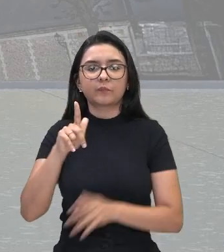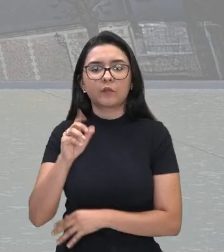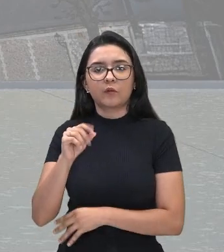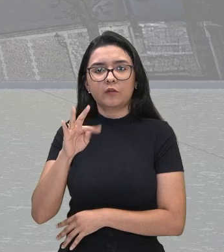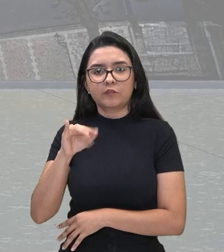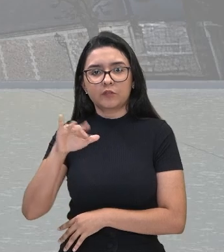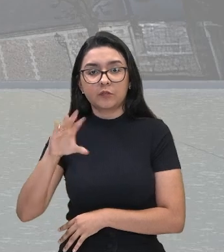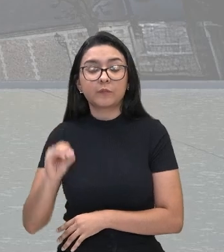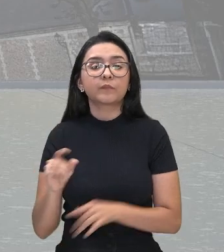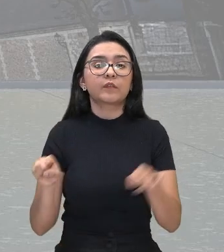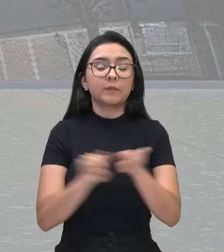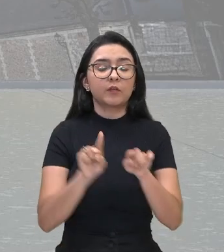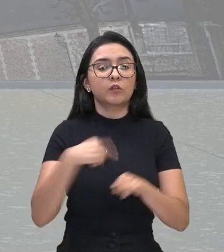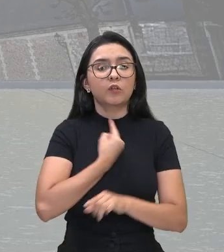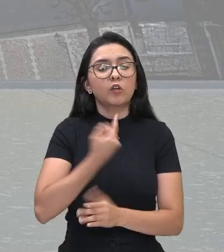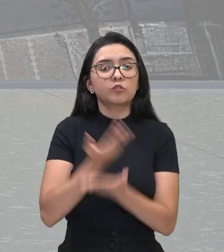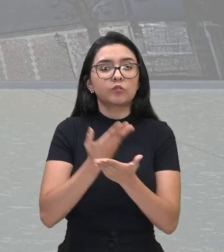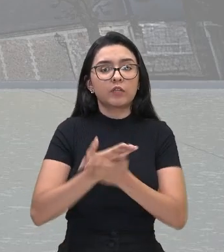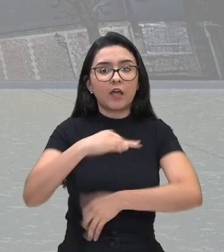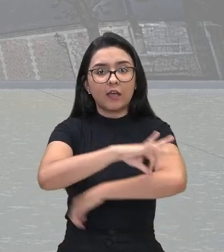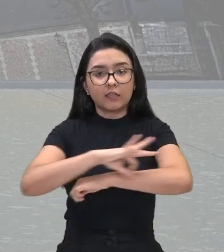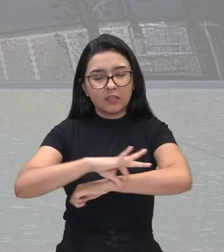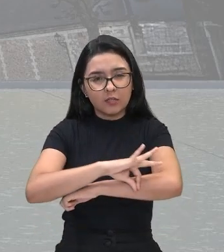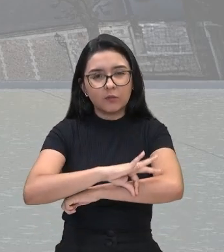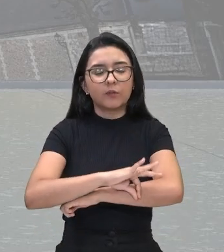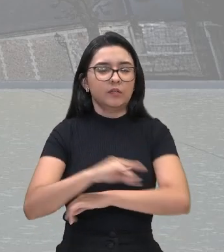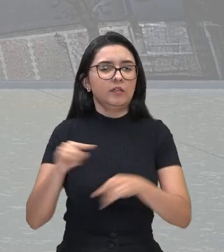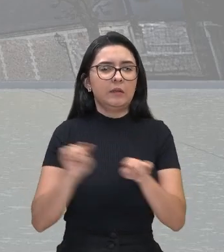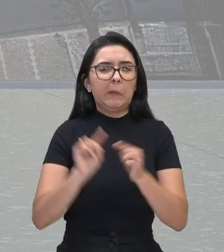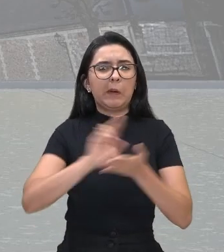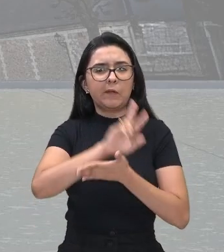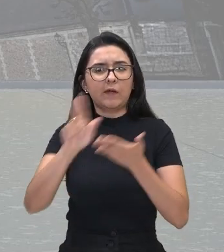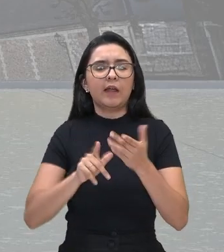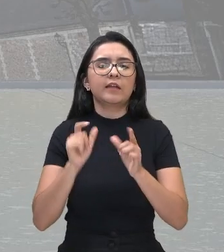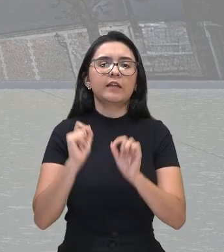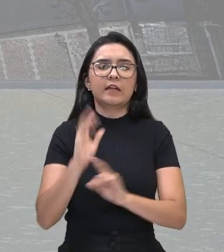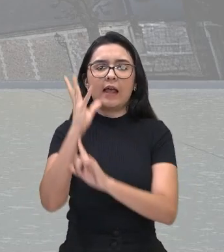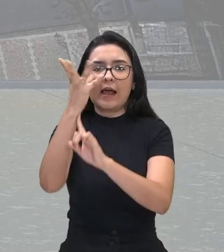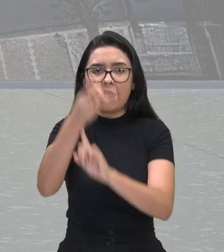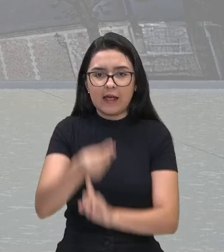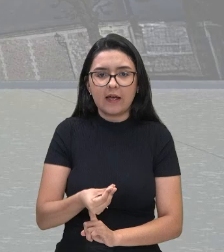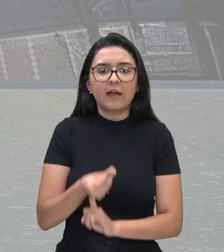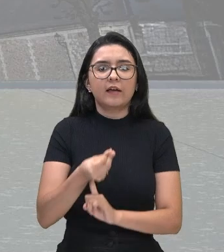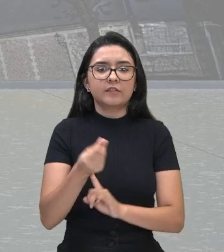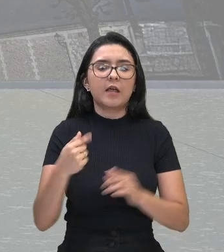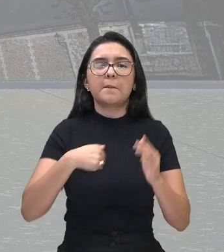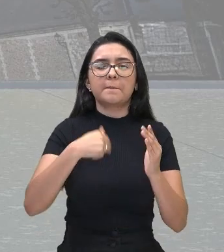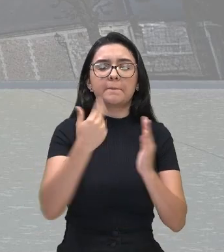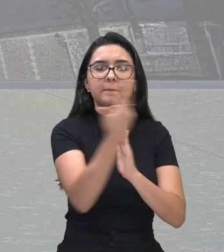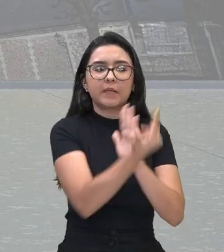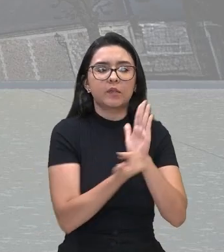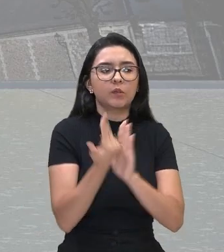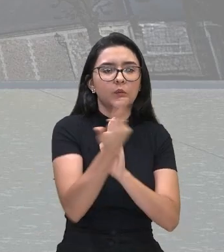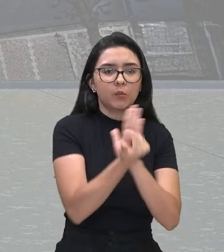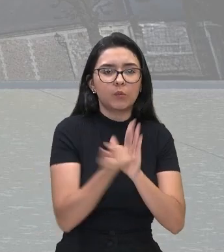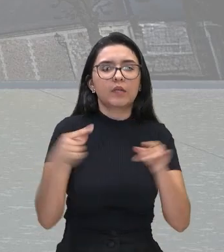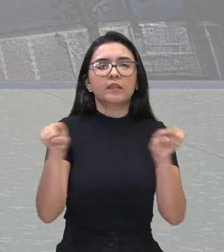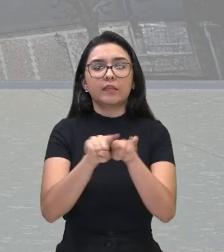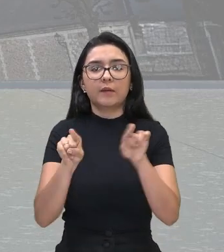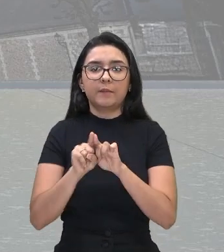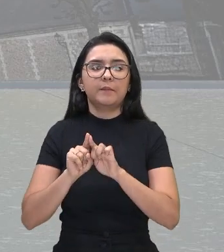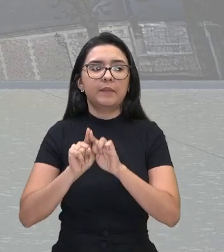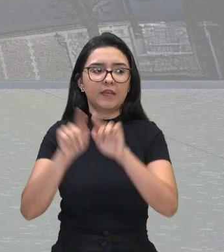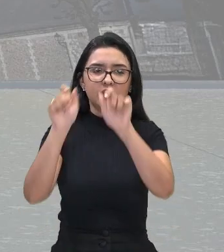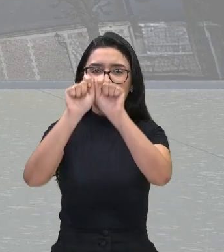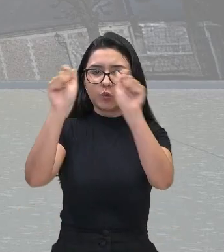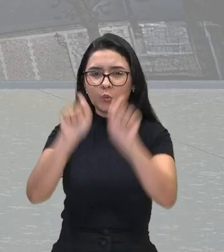Vamos estudar a arquitetura, as artes plásticas, ou seja, a pintura e também a escultura. E aqui